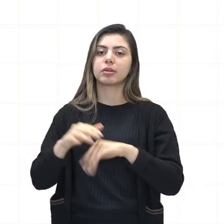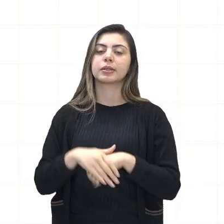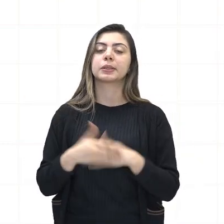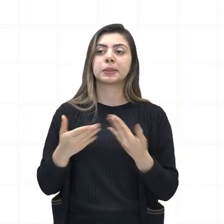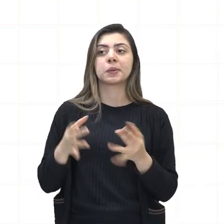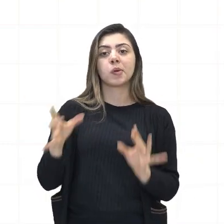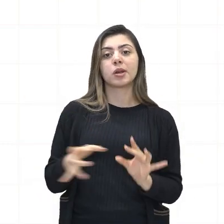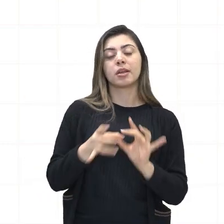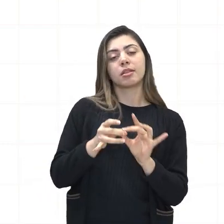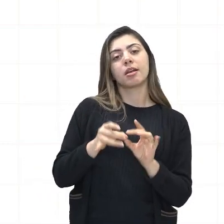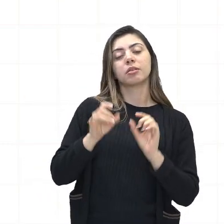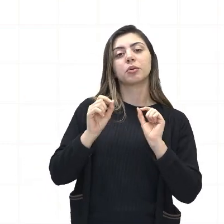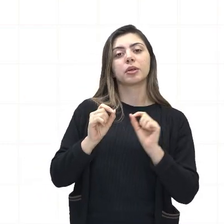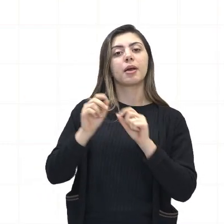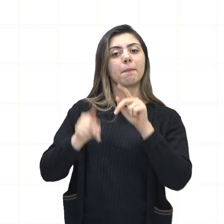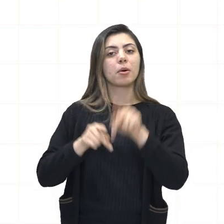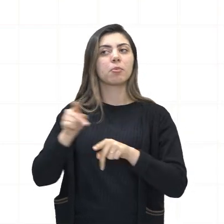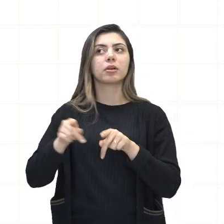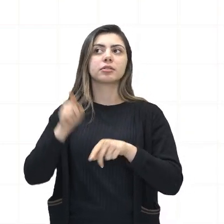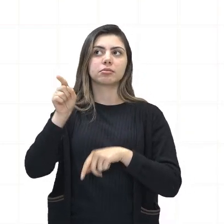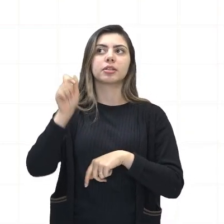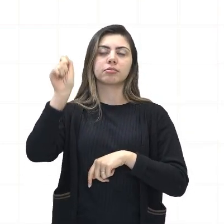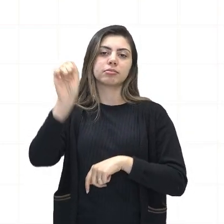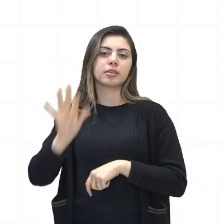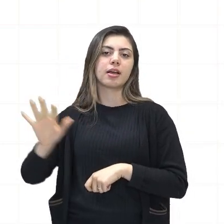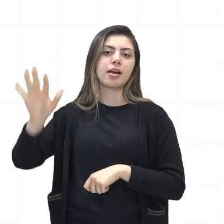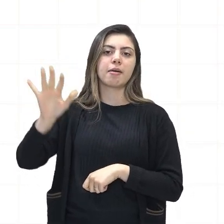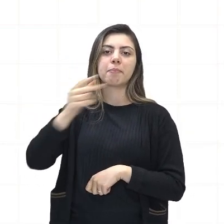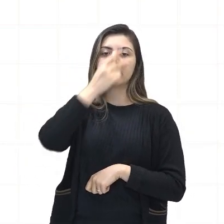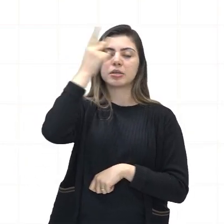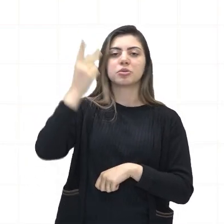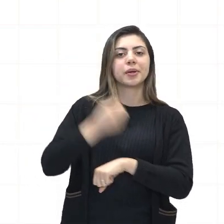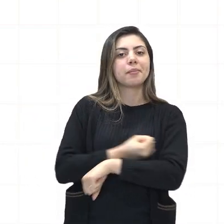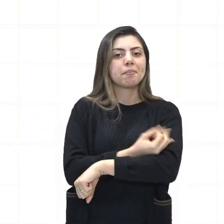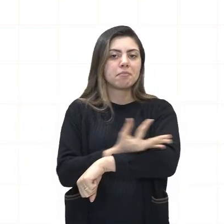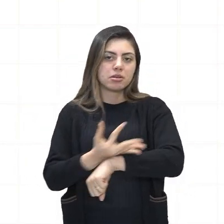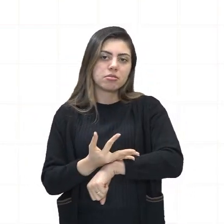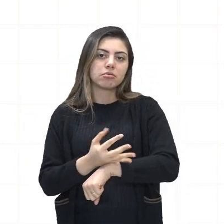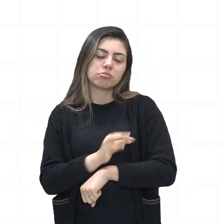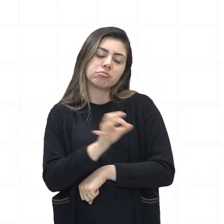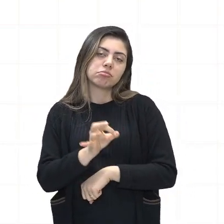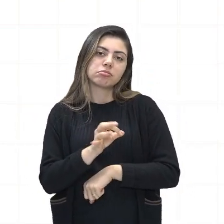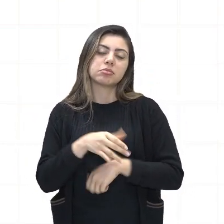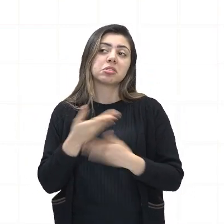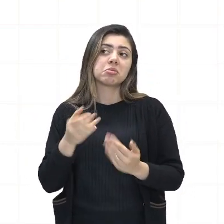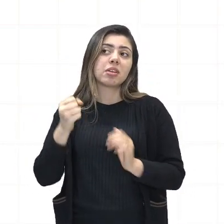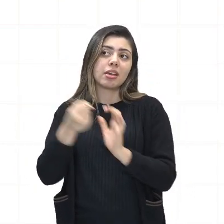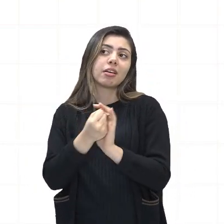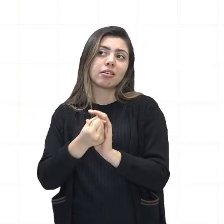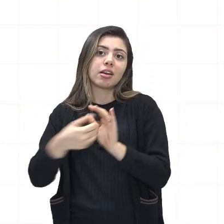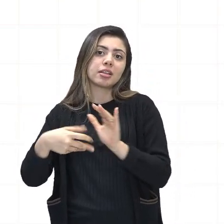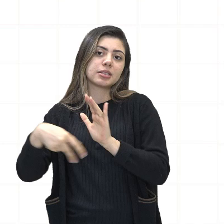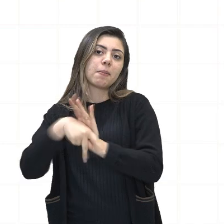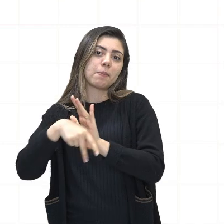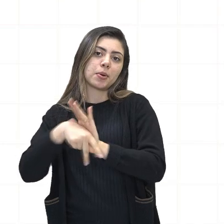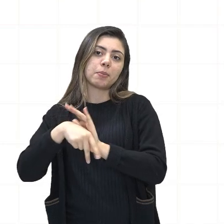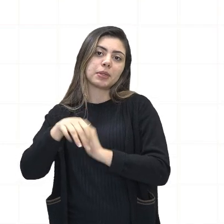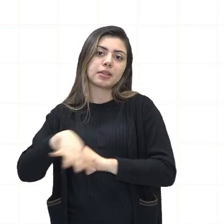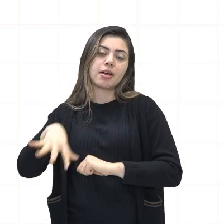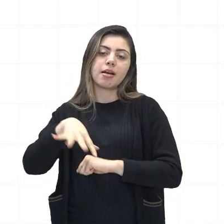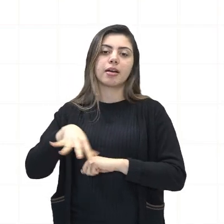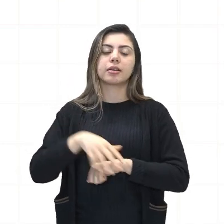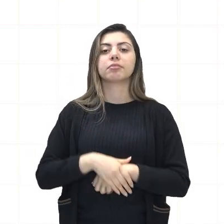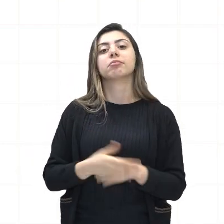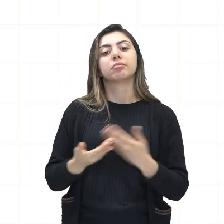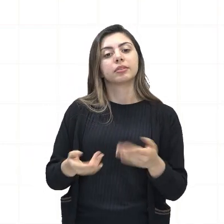vinculadas à população do Oriente Médio, né, pessoas mais brancas, enfim. Tem uma característica específica por lá. A